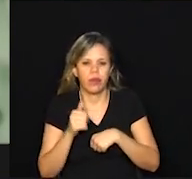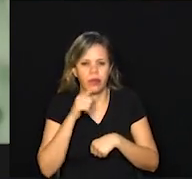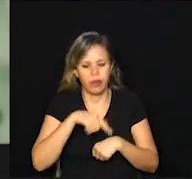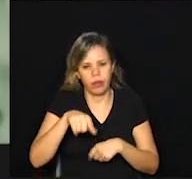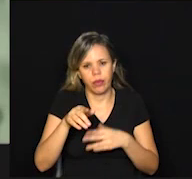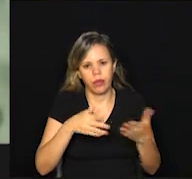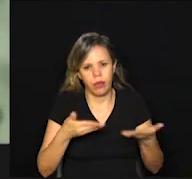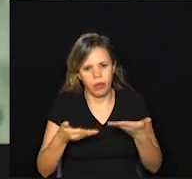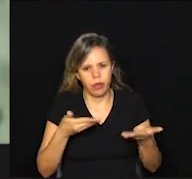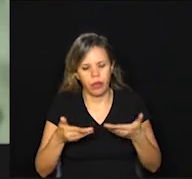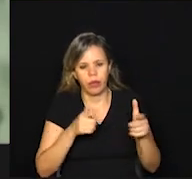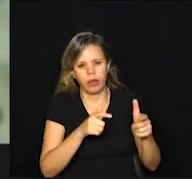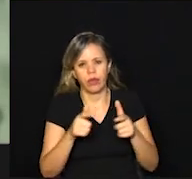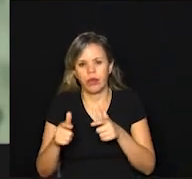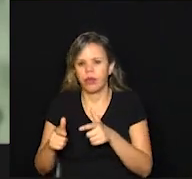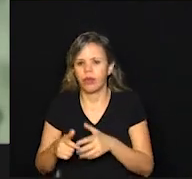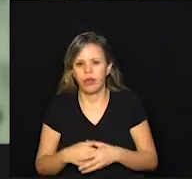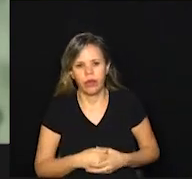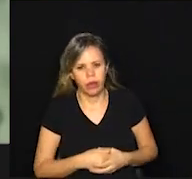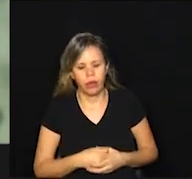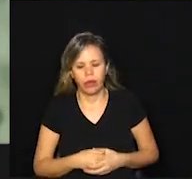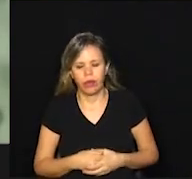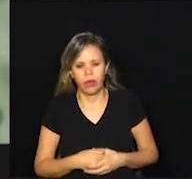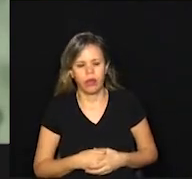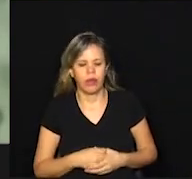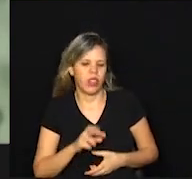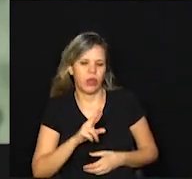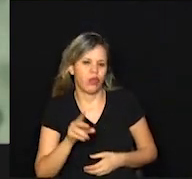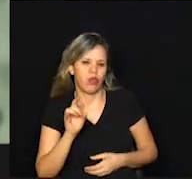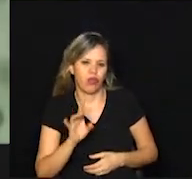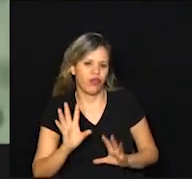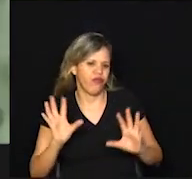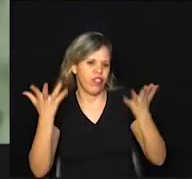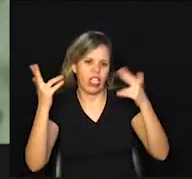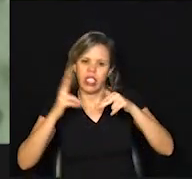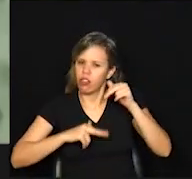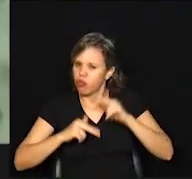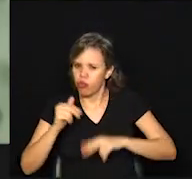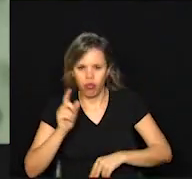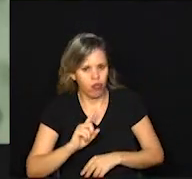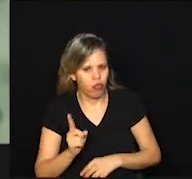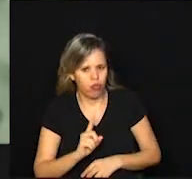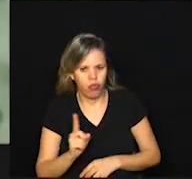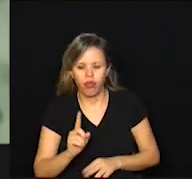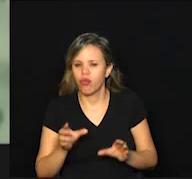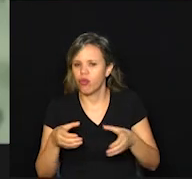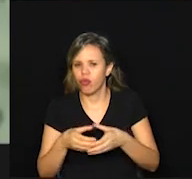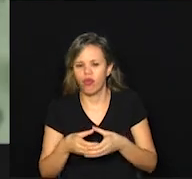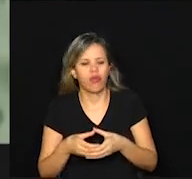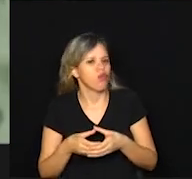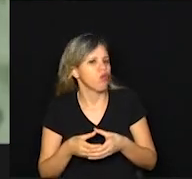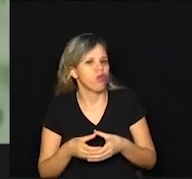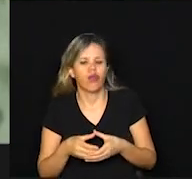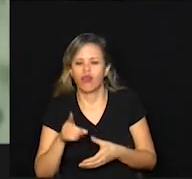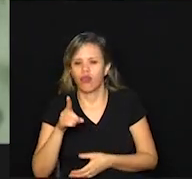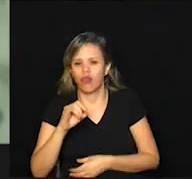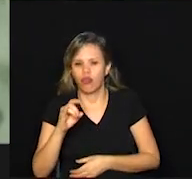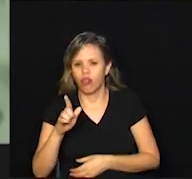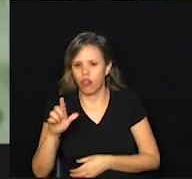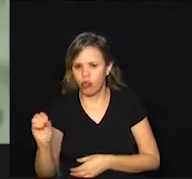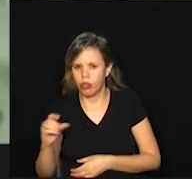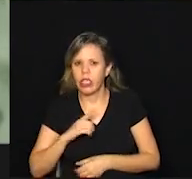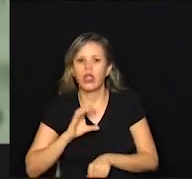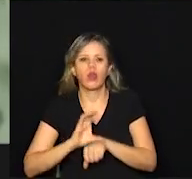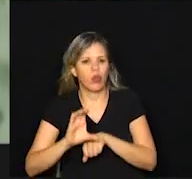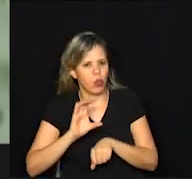que elas tratam aquele espaço né eu faço aqui não é só a festa junina não é só a Comunidade de jongo Elas